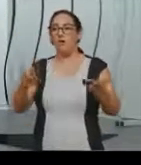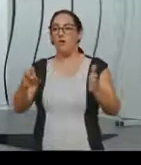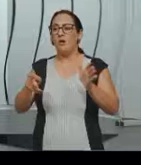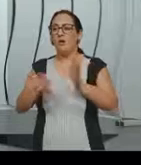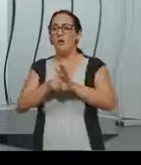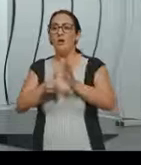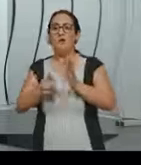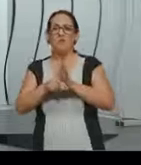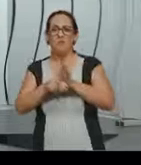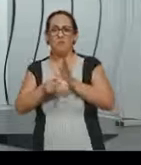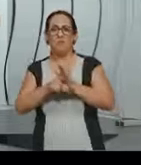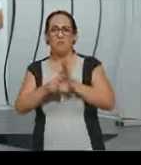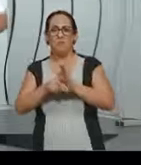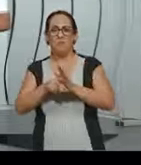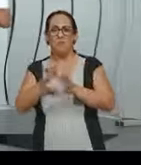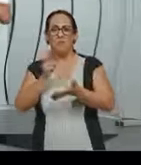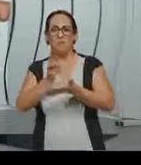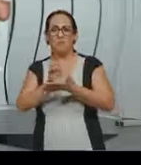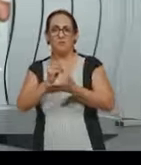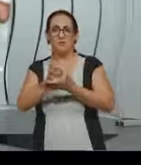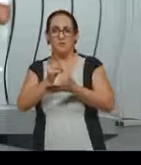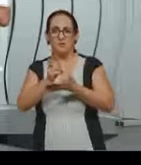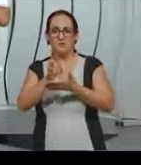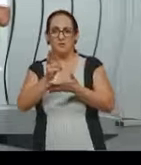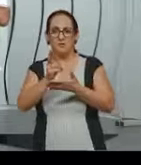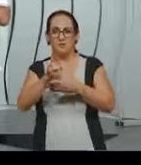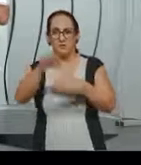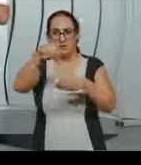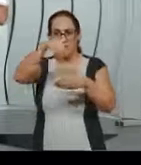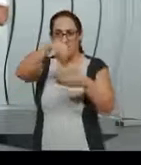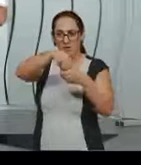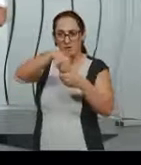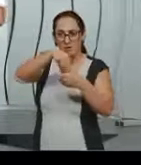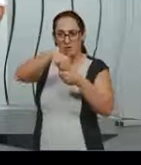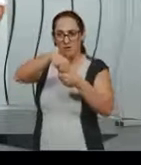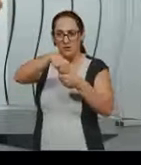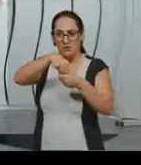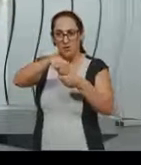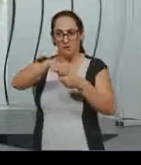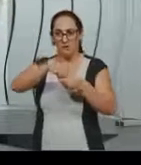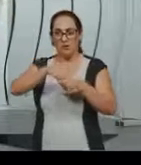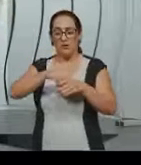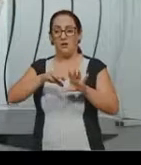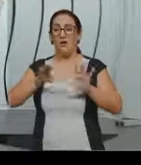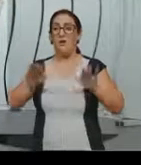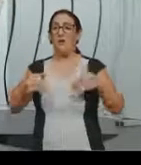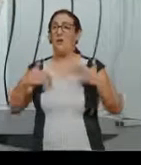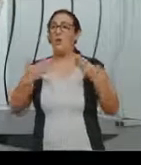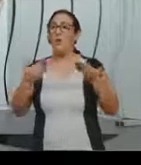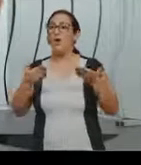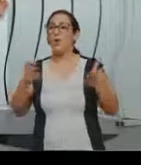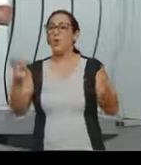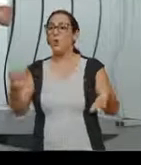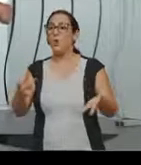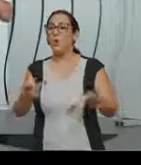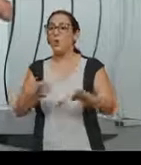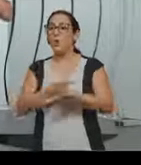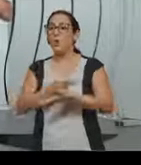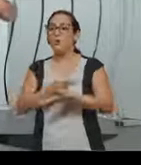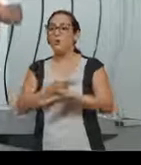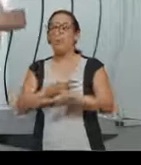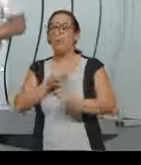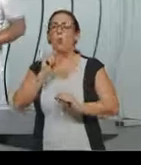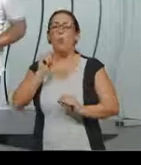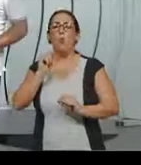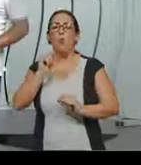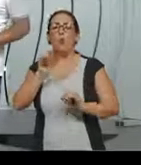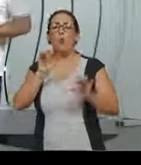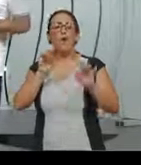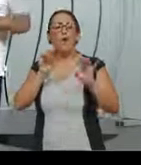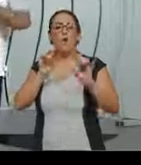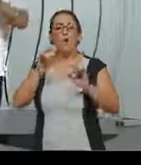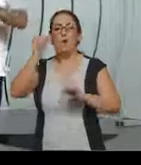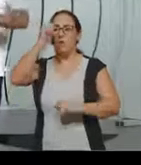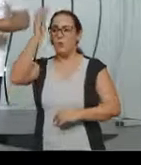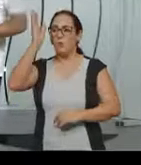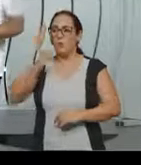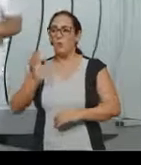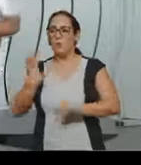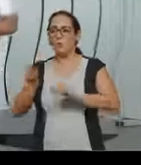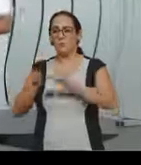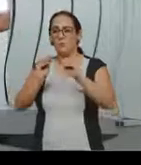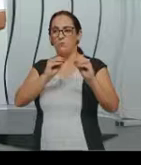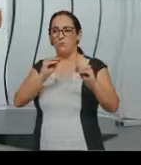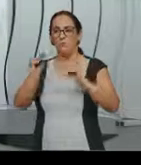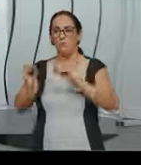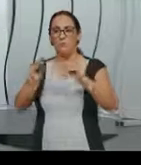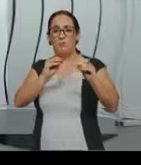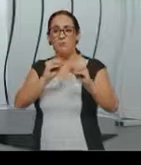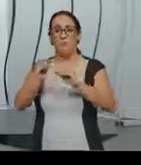se deslocando para o centro-oeste. Só aconteceu de brasileiro mudando de lugar? Não. A gente teve